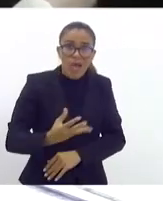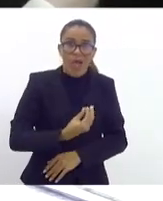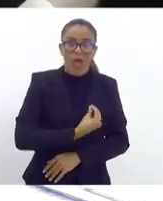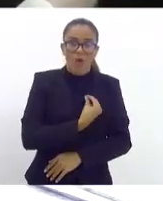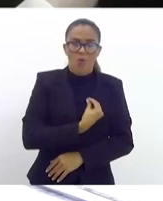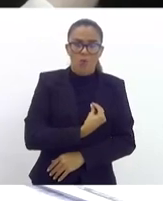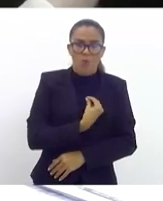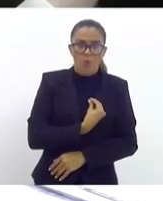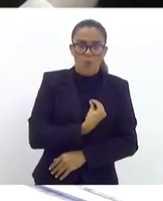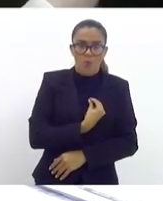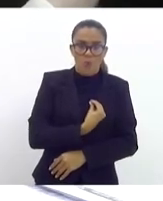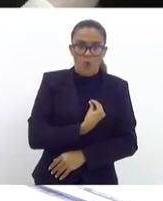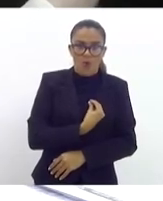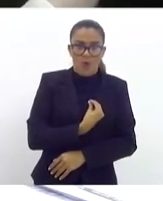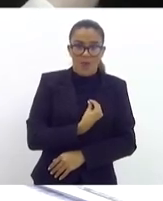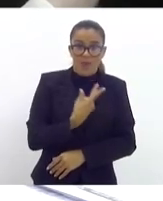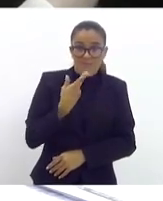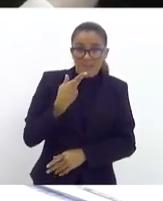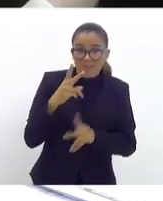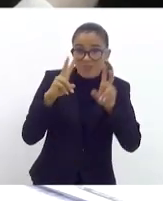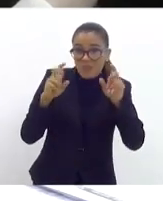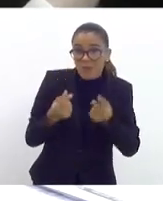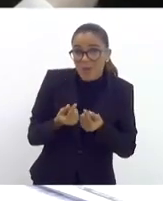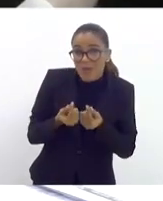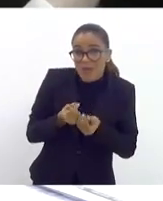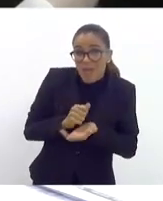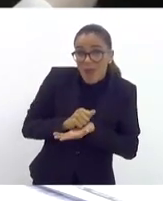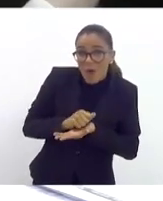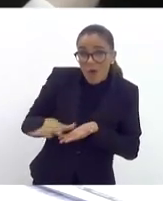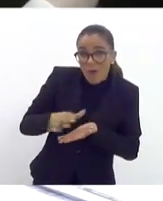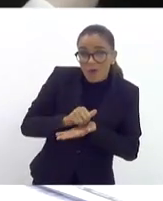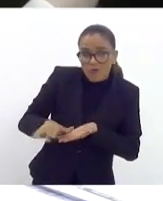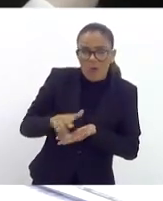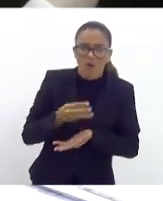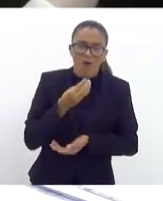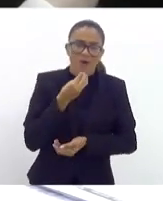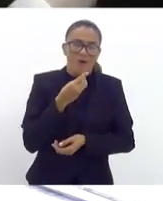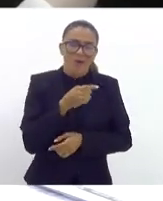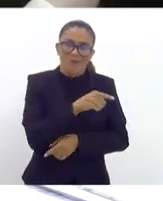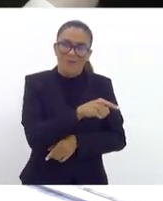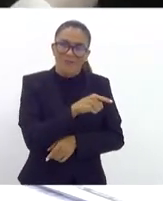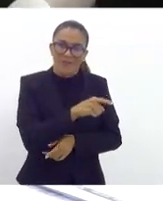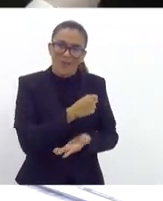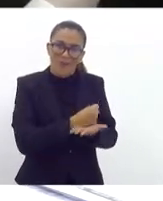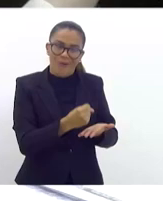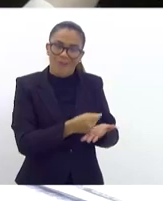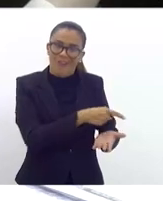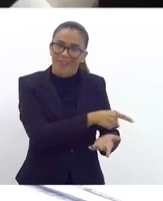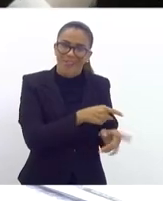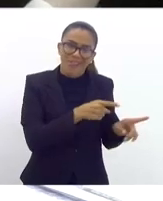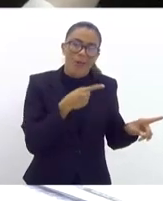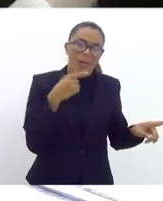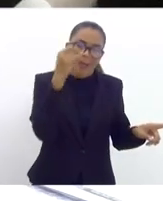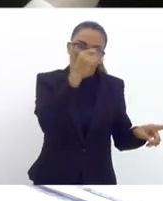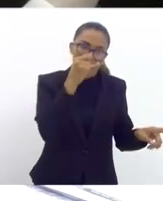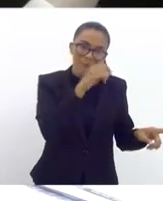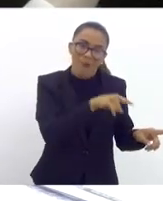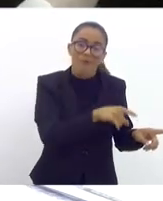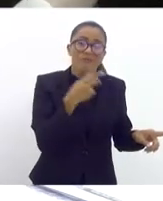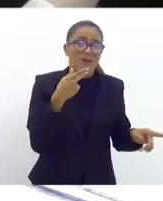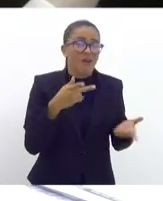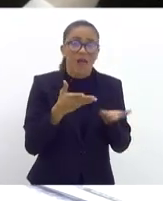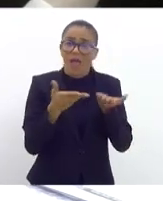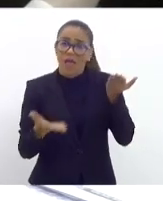implica em custos evidentemente que o outro lado que não nasceu ontem vai legal desequilíbrio